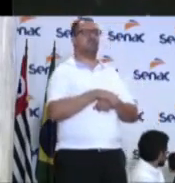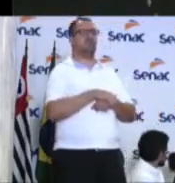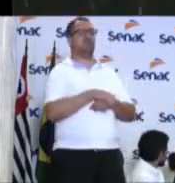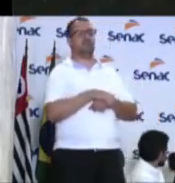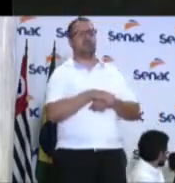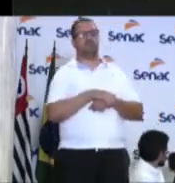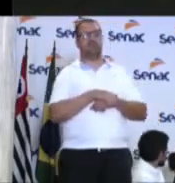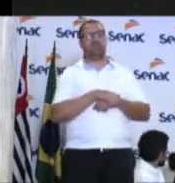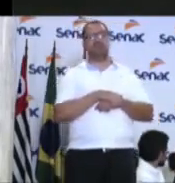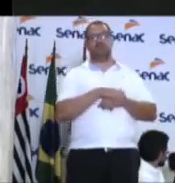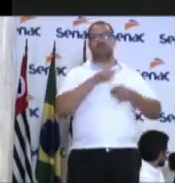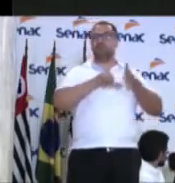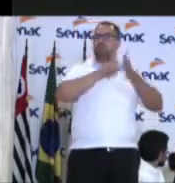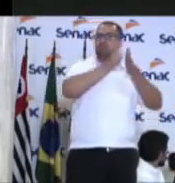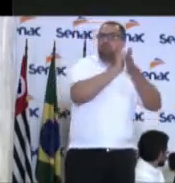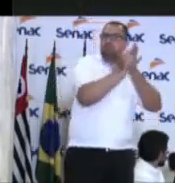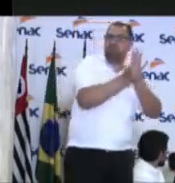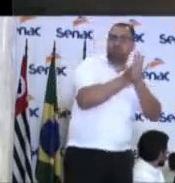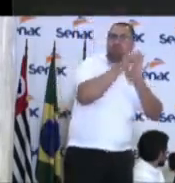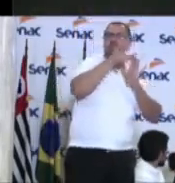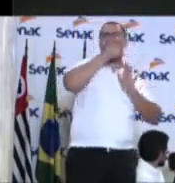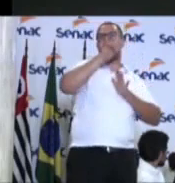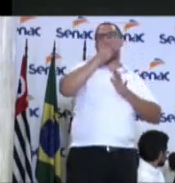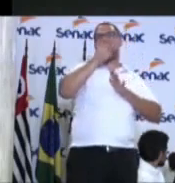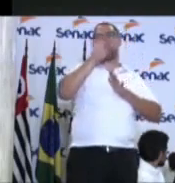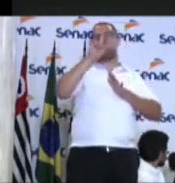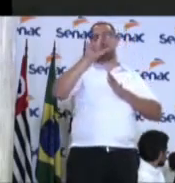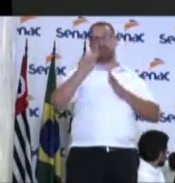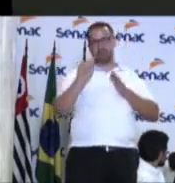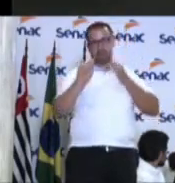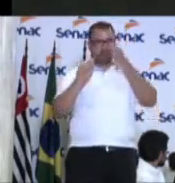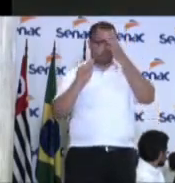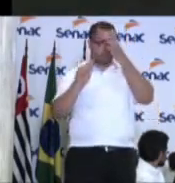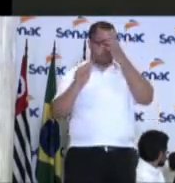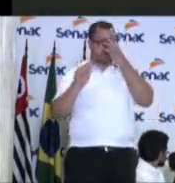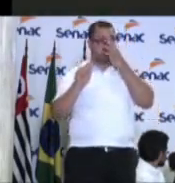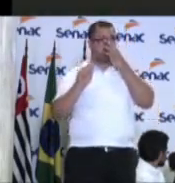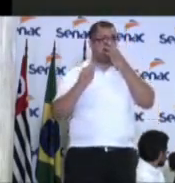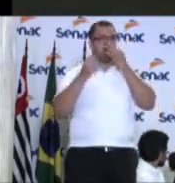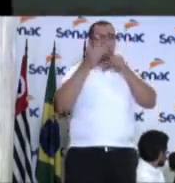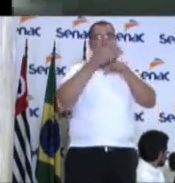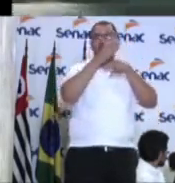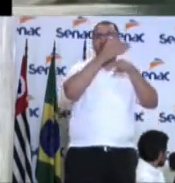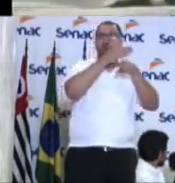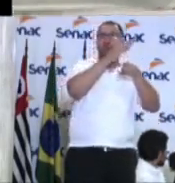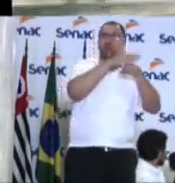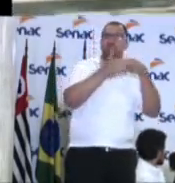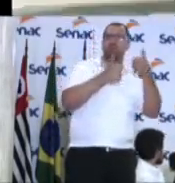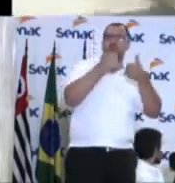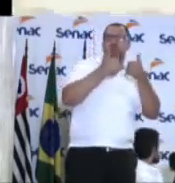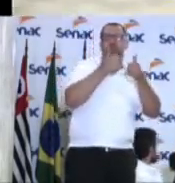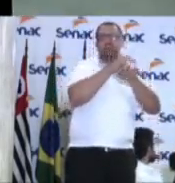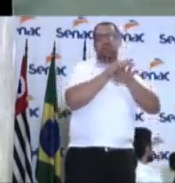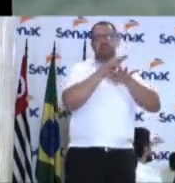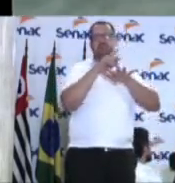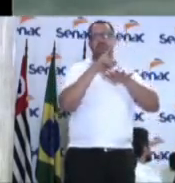É minha primeira vez aqui no Delta, praticando esporte e observando, né?